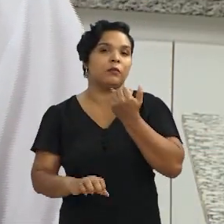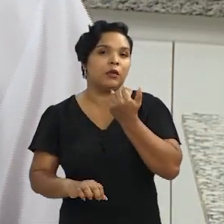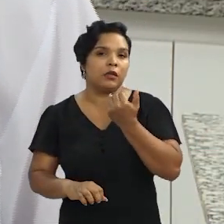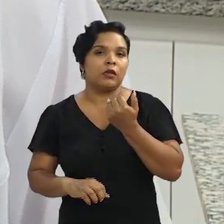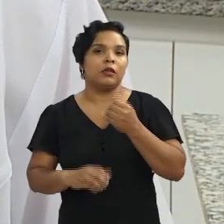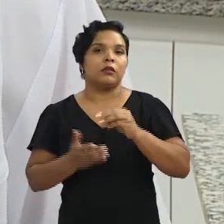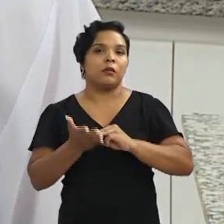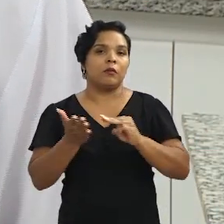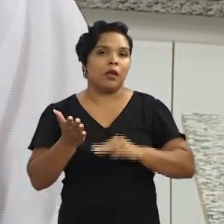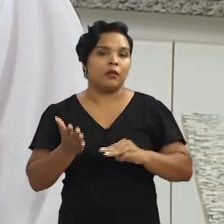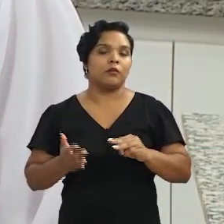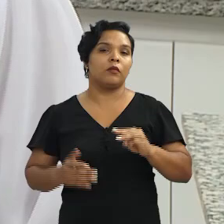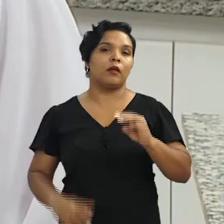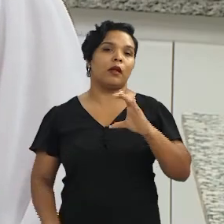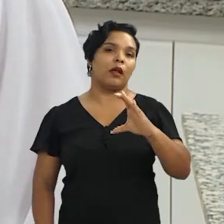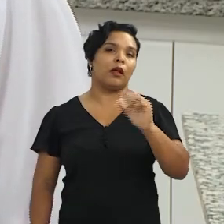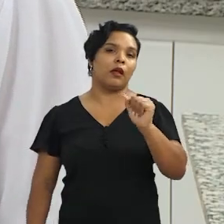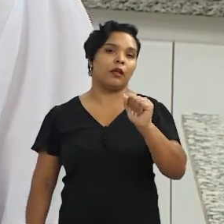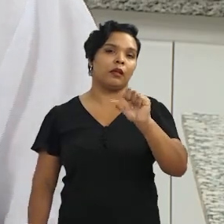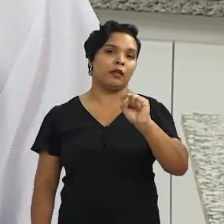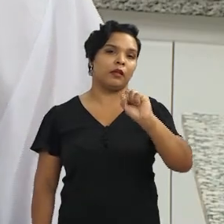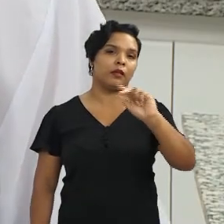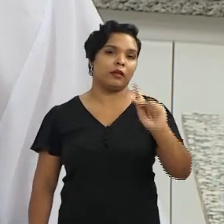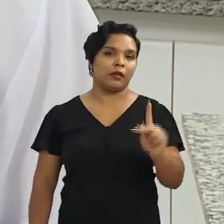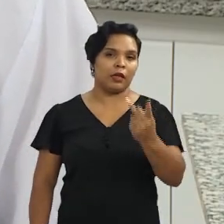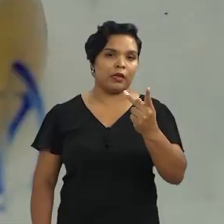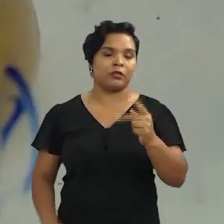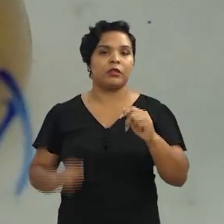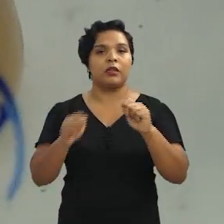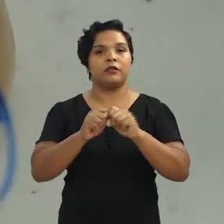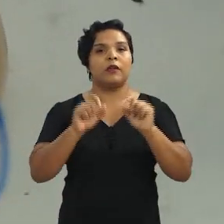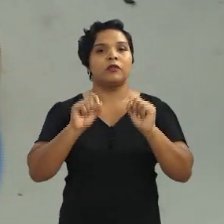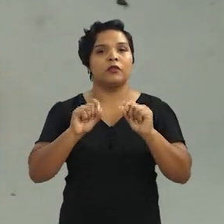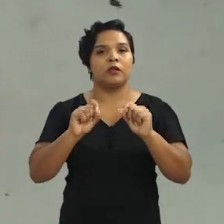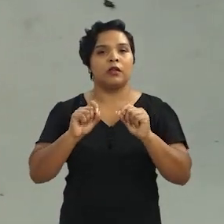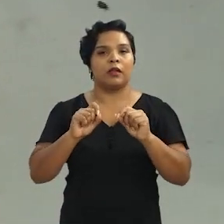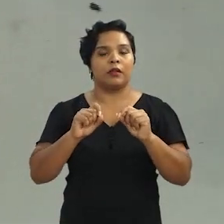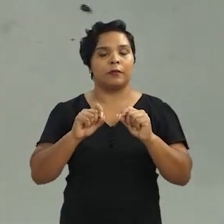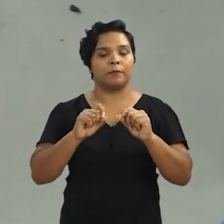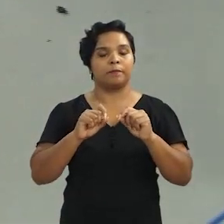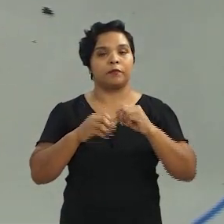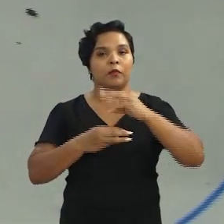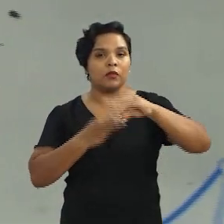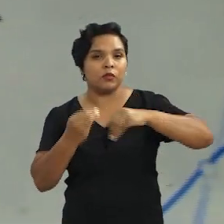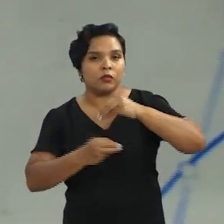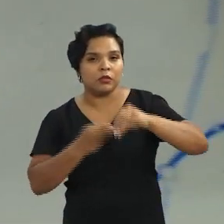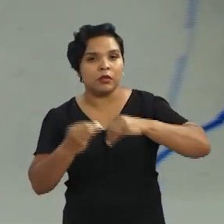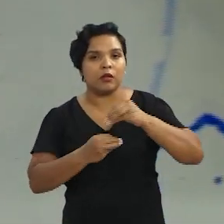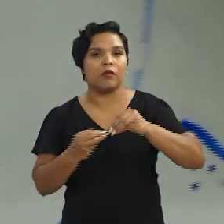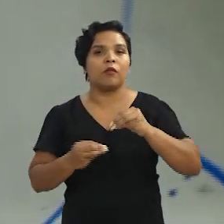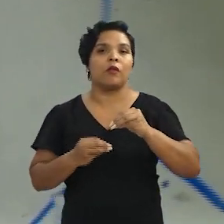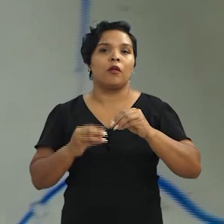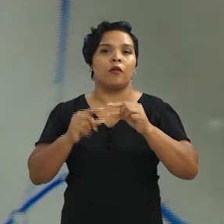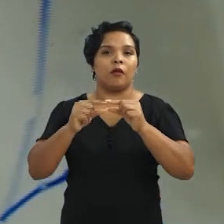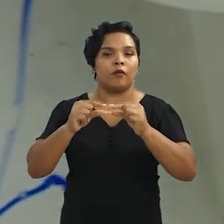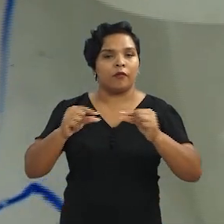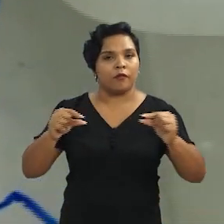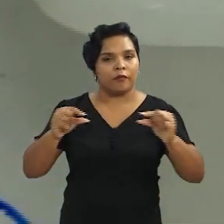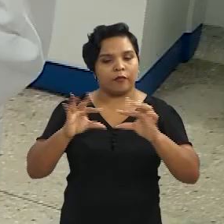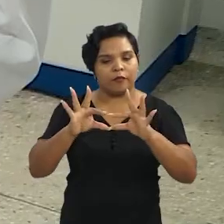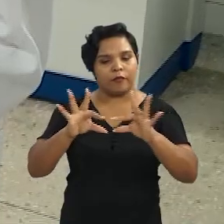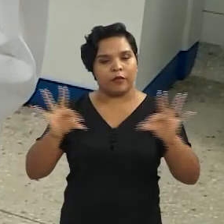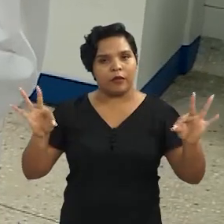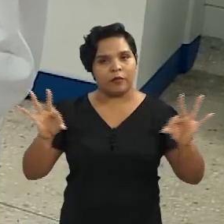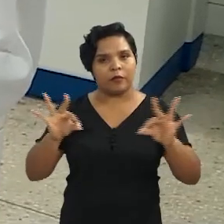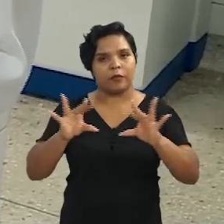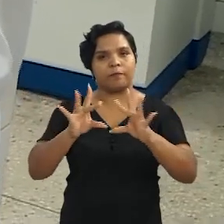a gente trabalha com o método casting, que é o quê? A gente faz uma solução filmogênica, faz o